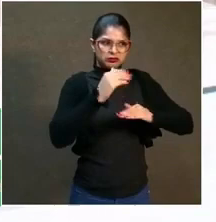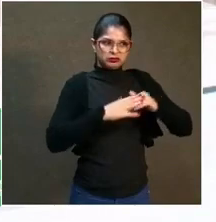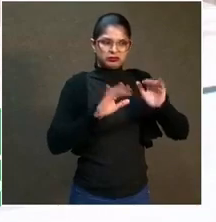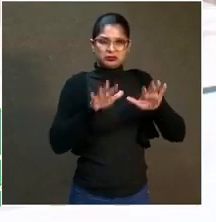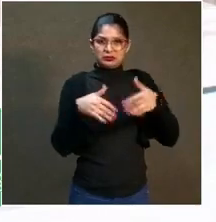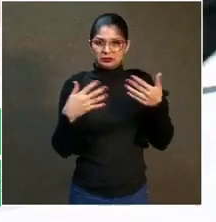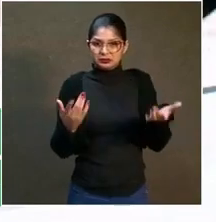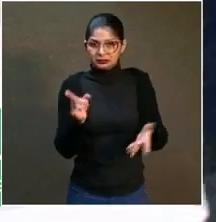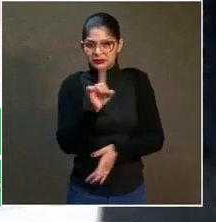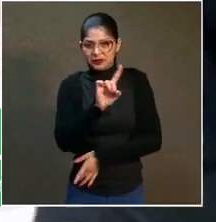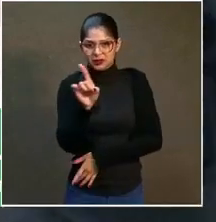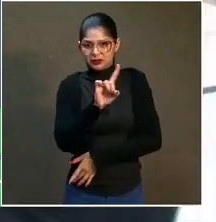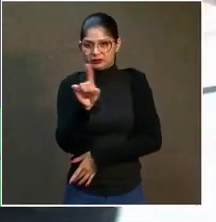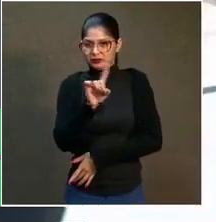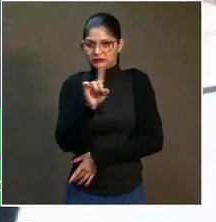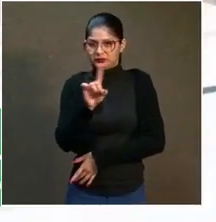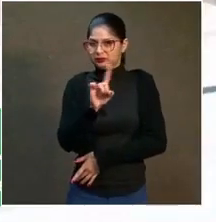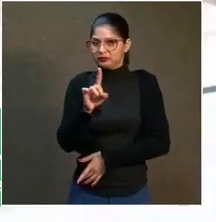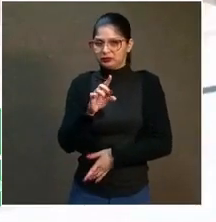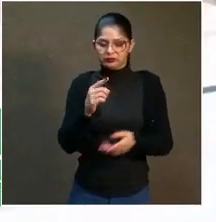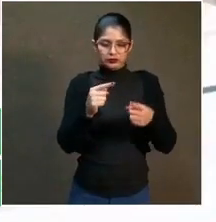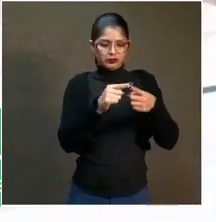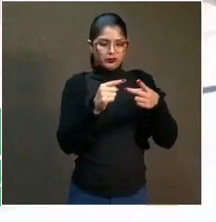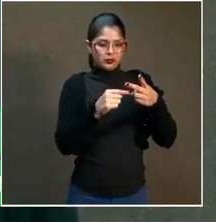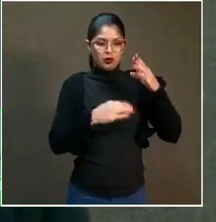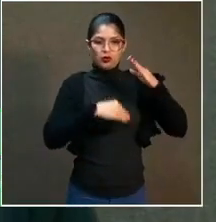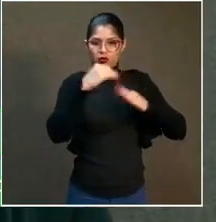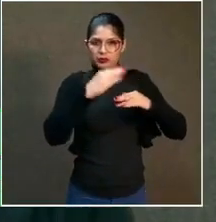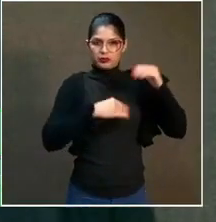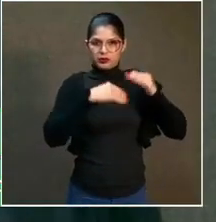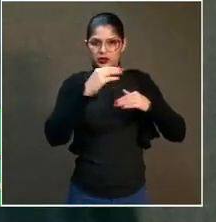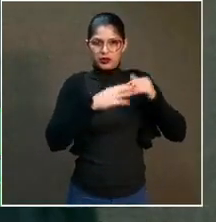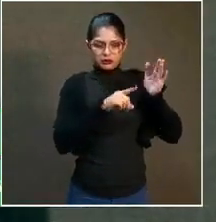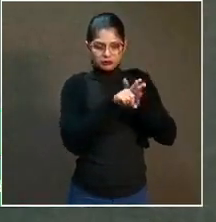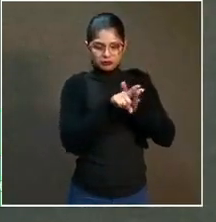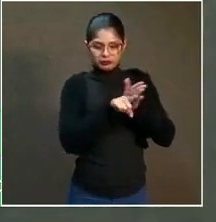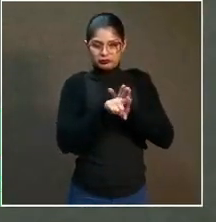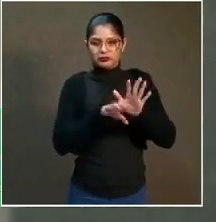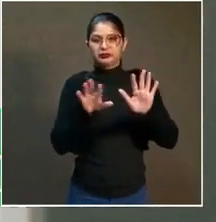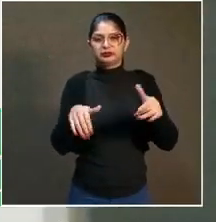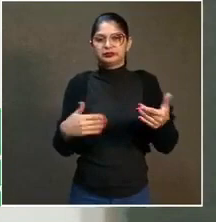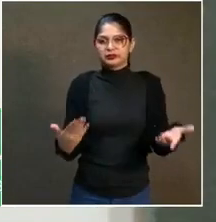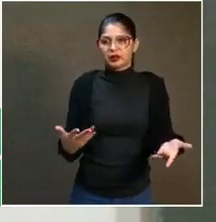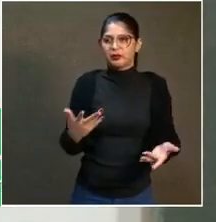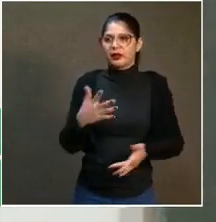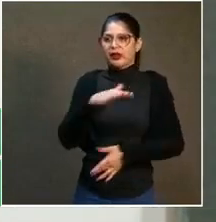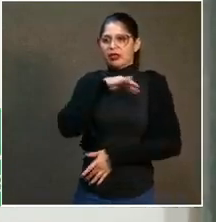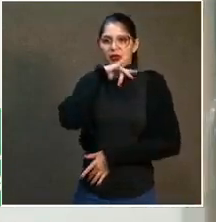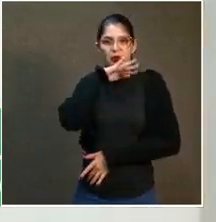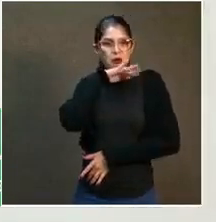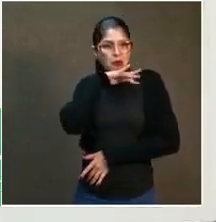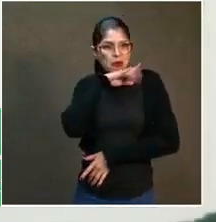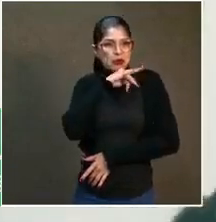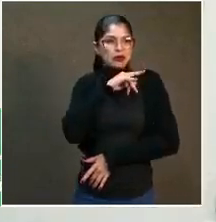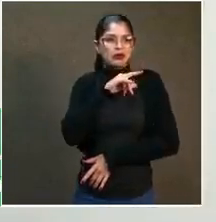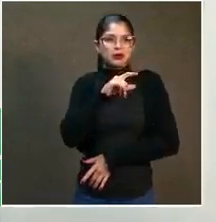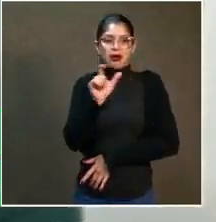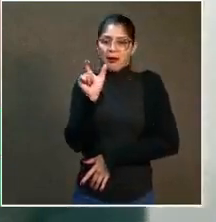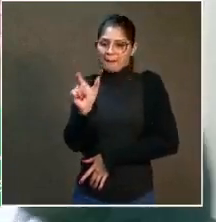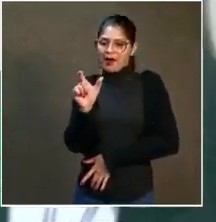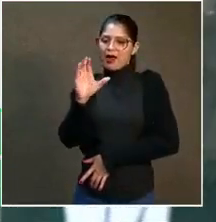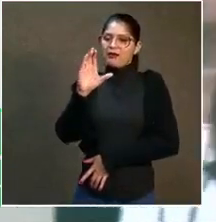Não. Olha quem está assinando lá. Dois peritos. A crueldade não é algo que se especula, não é algo